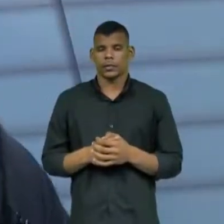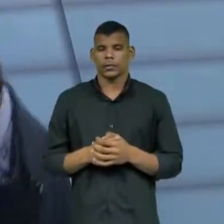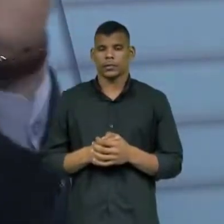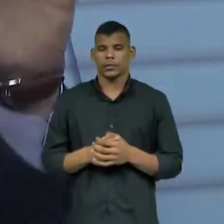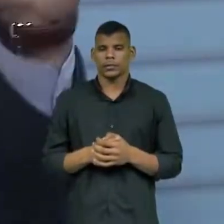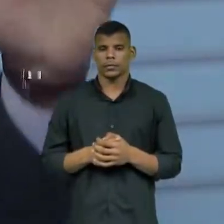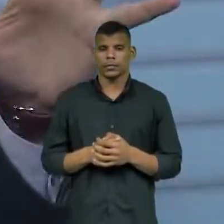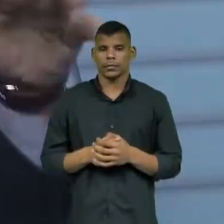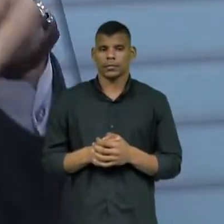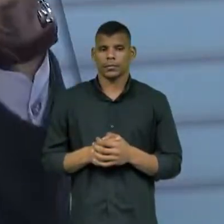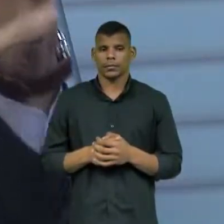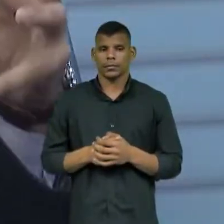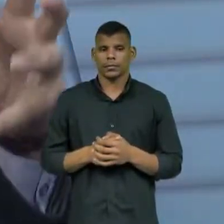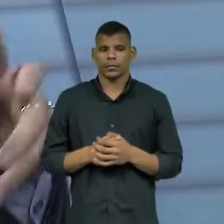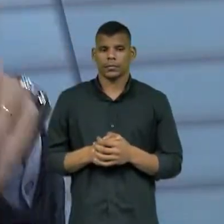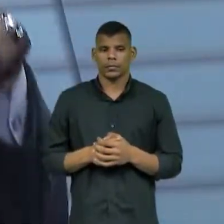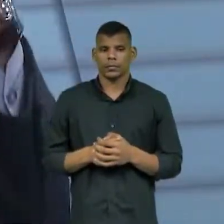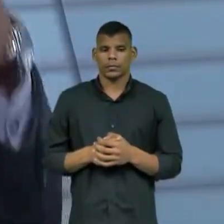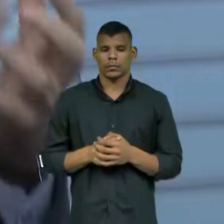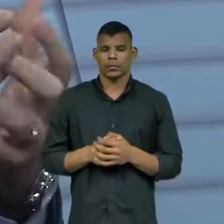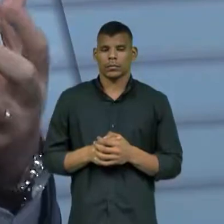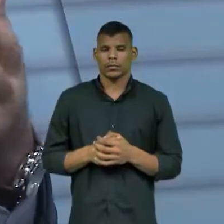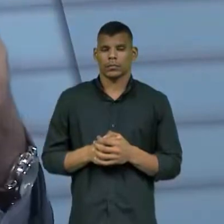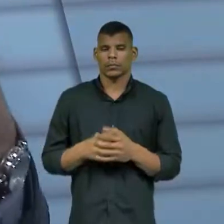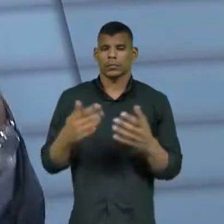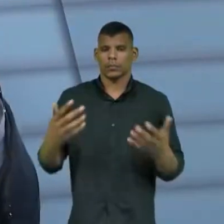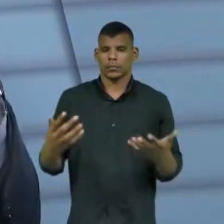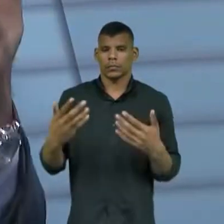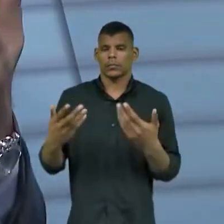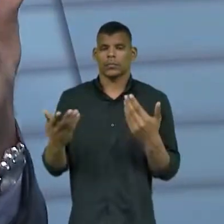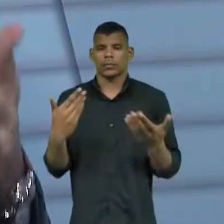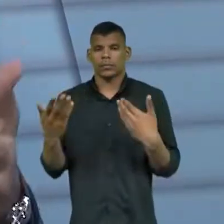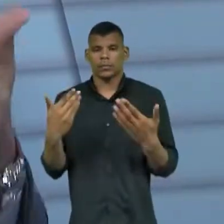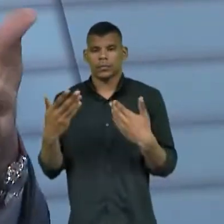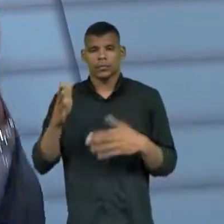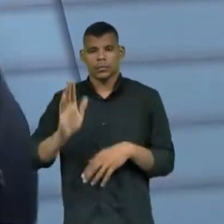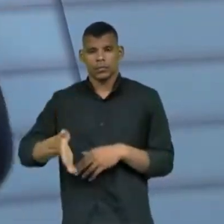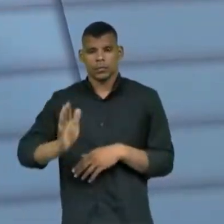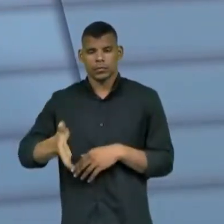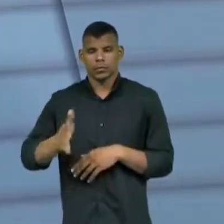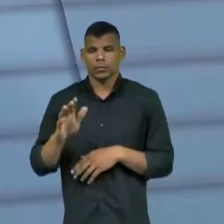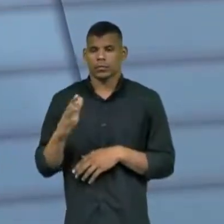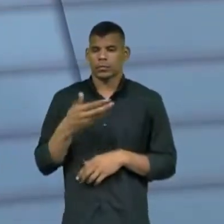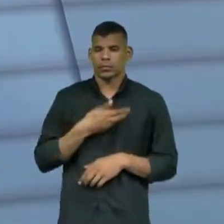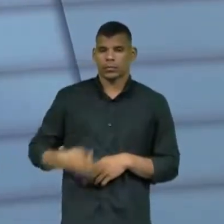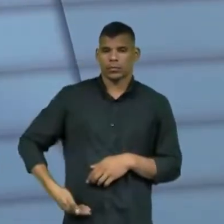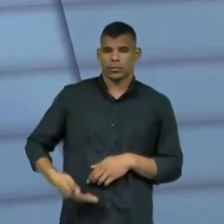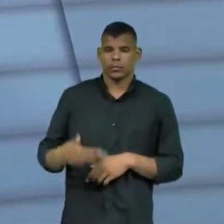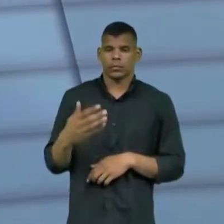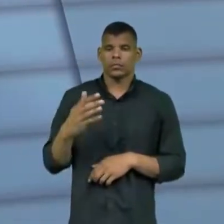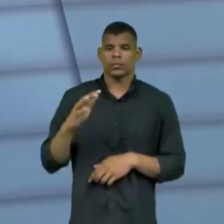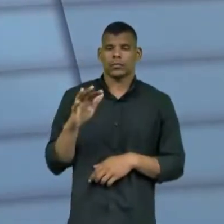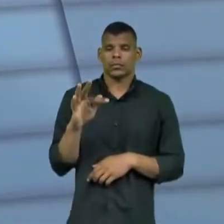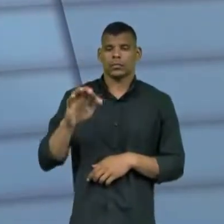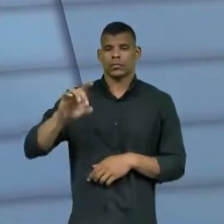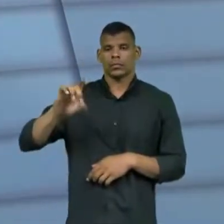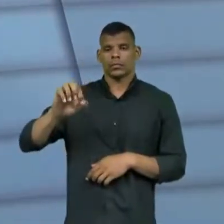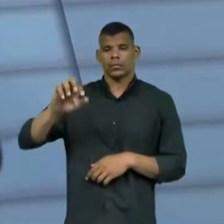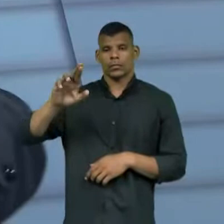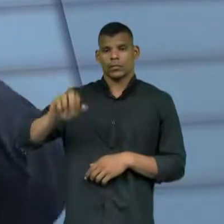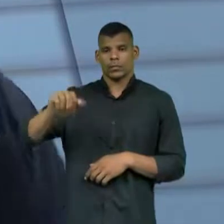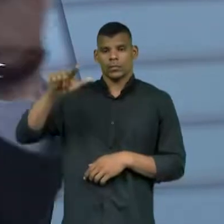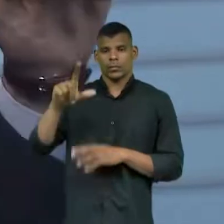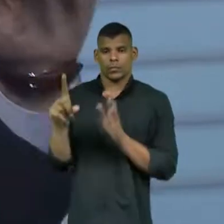que nenhum investidor já... Vai entrar nisso. Já conversamos com o governo federal e dissemos, se permanecer do jeito que está no projeto de lei do